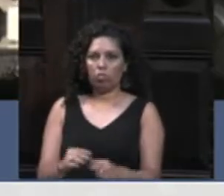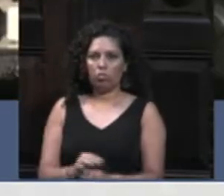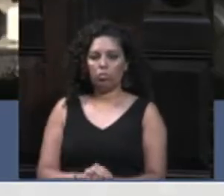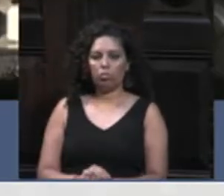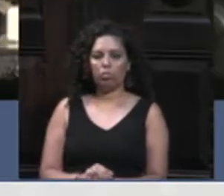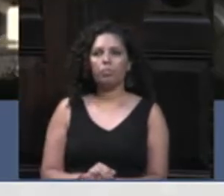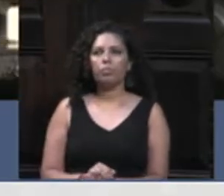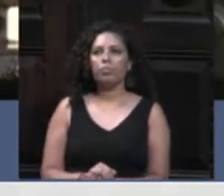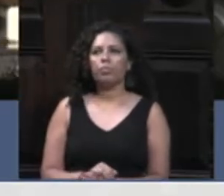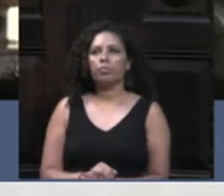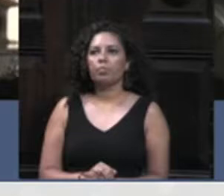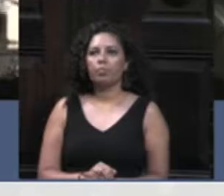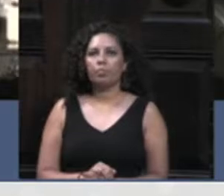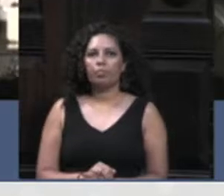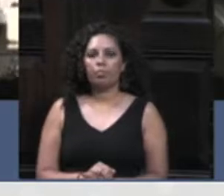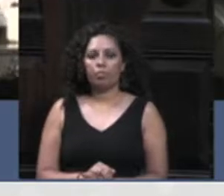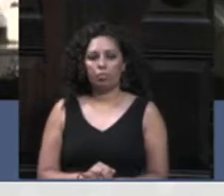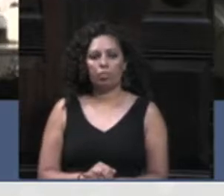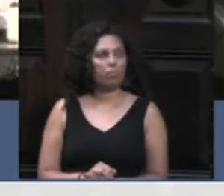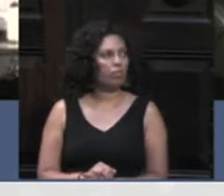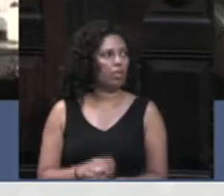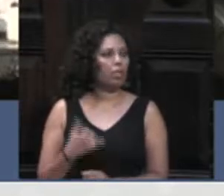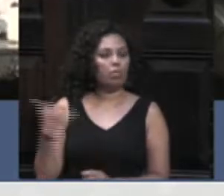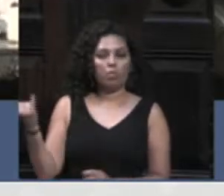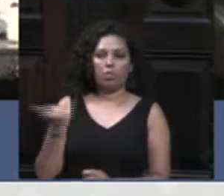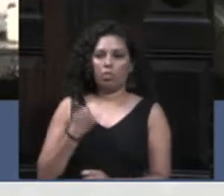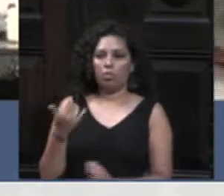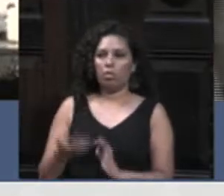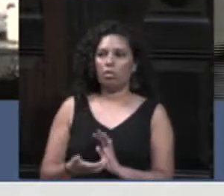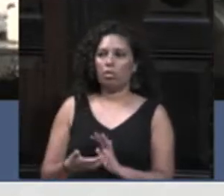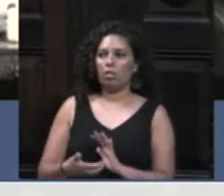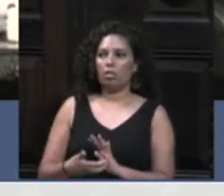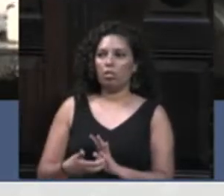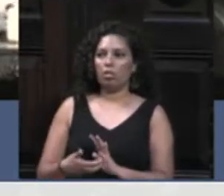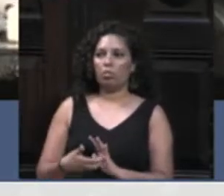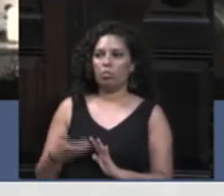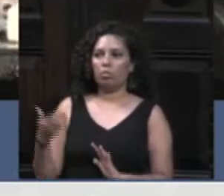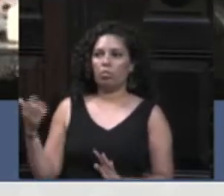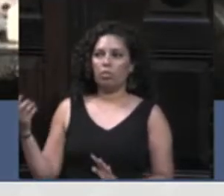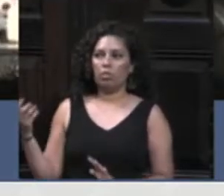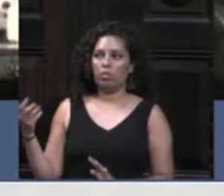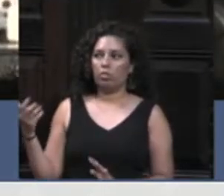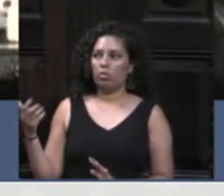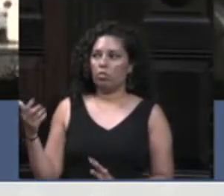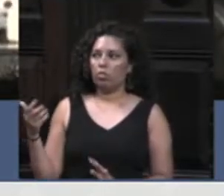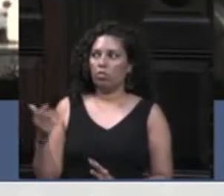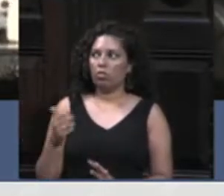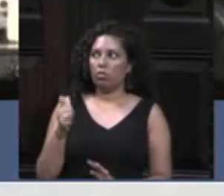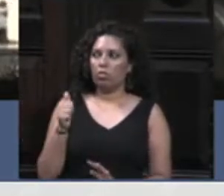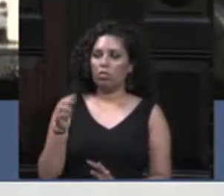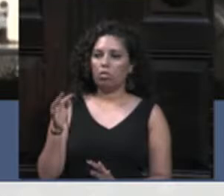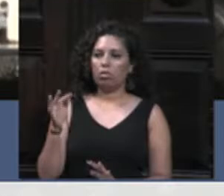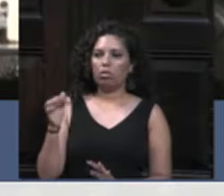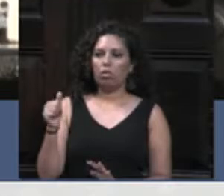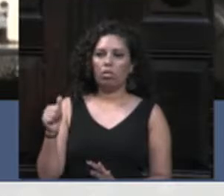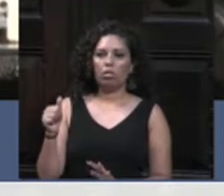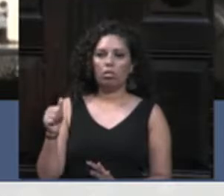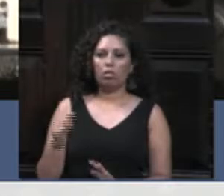Eu tenho a informação que eles iriam pedir para a retirada definitiva, mas não pode, no meu entendimento.